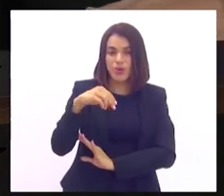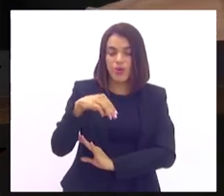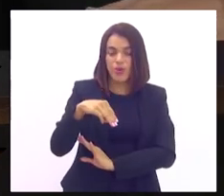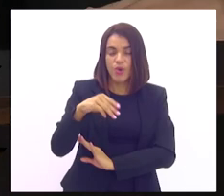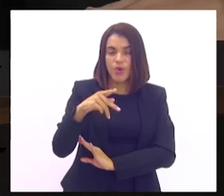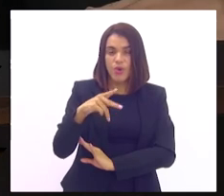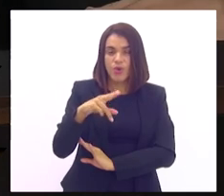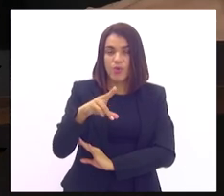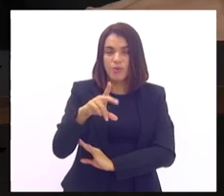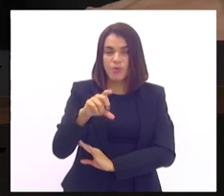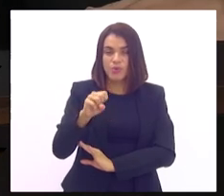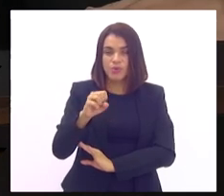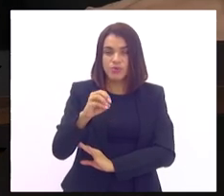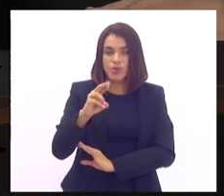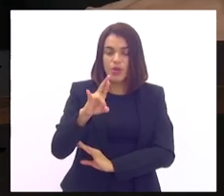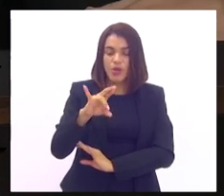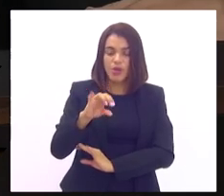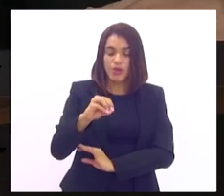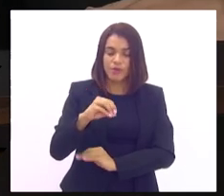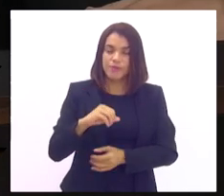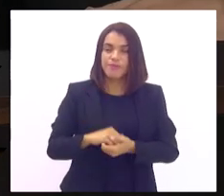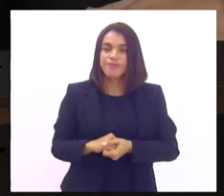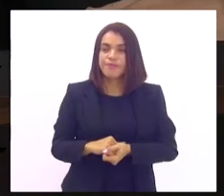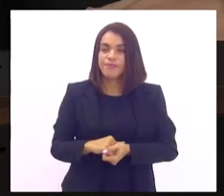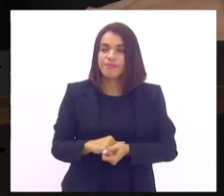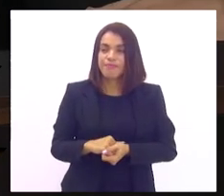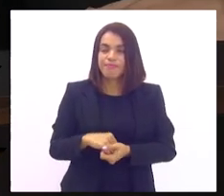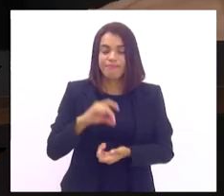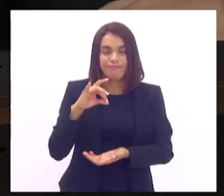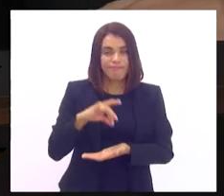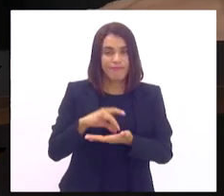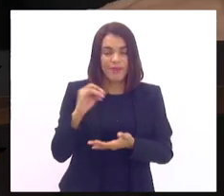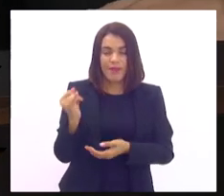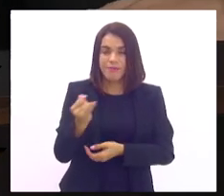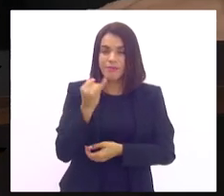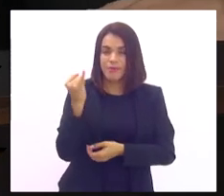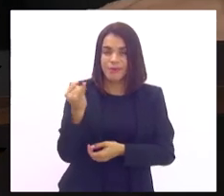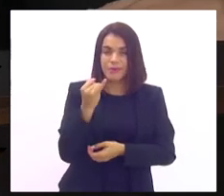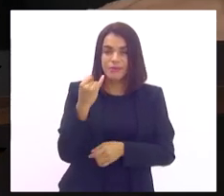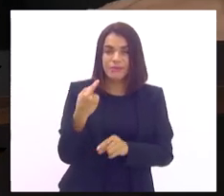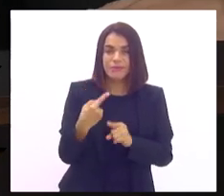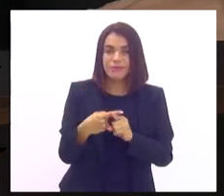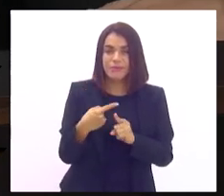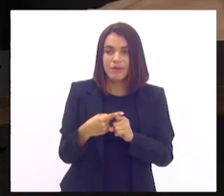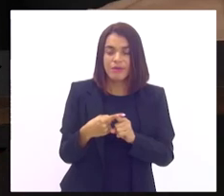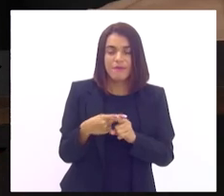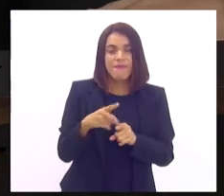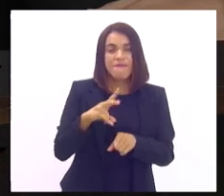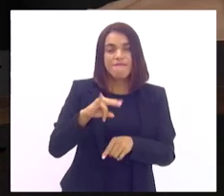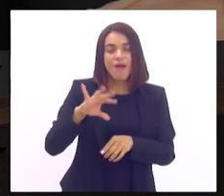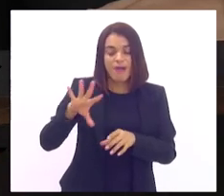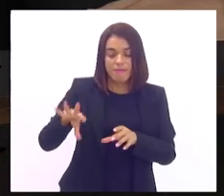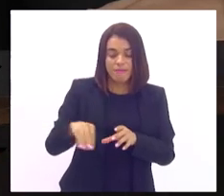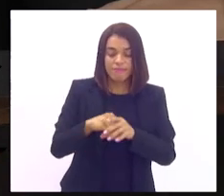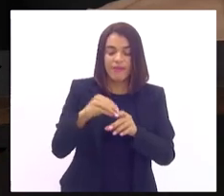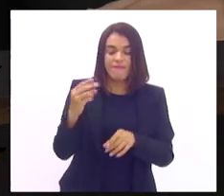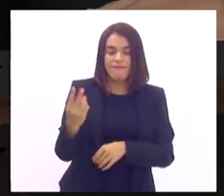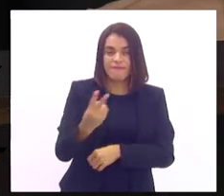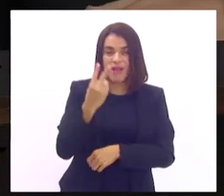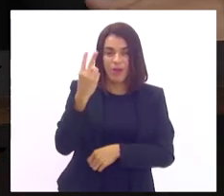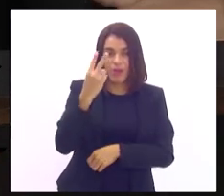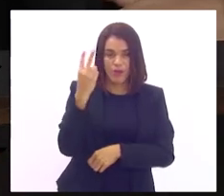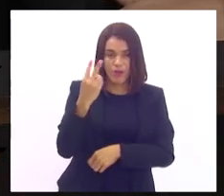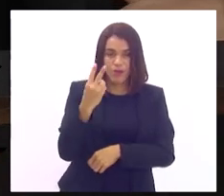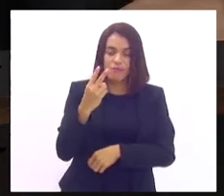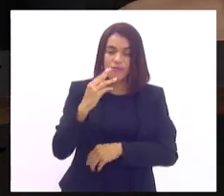contabilidade. Eu acho que isso, de fato, é muito importante, porque vai agregar valor para o profissional que está